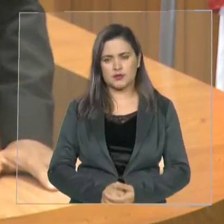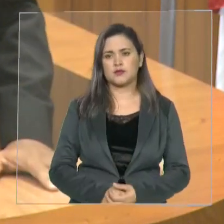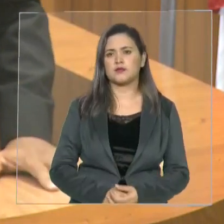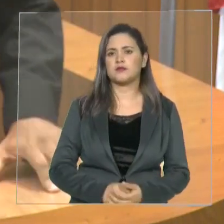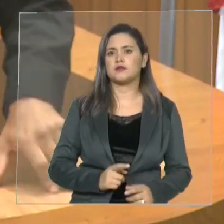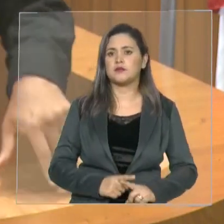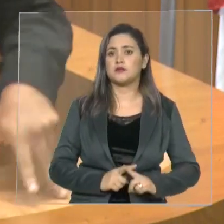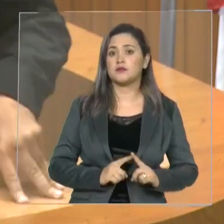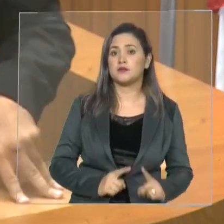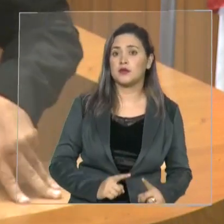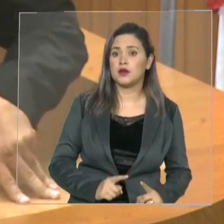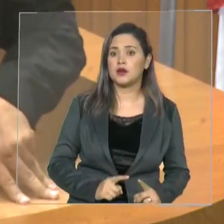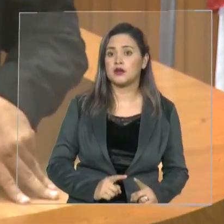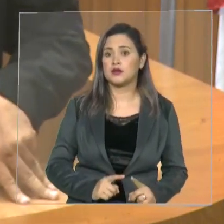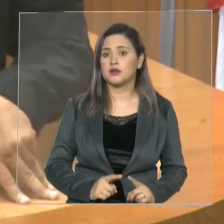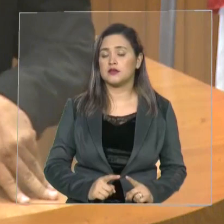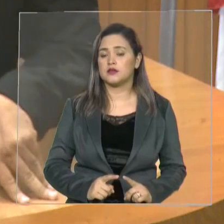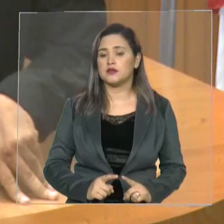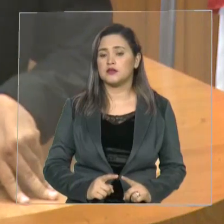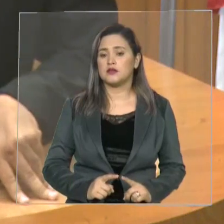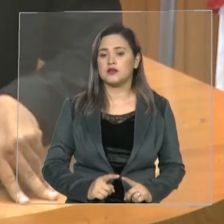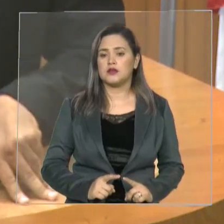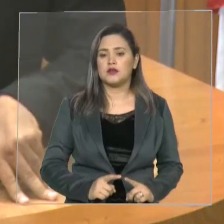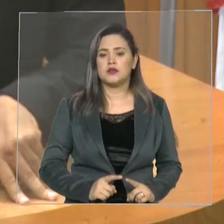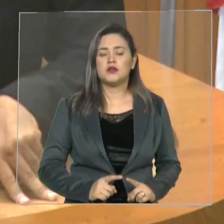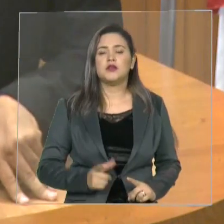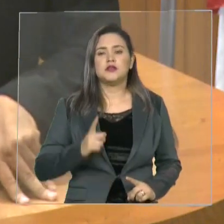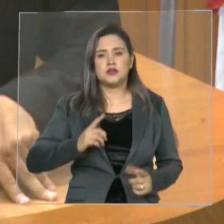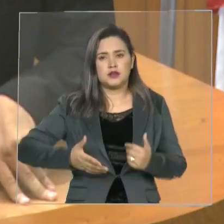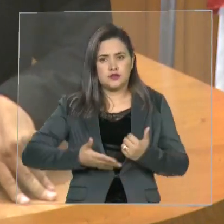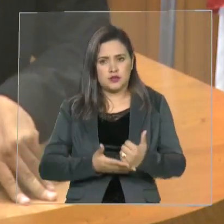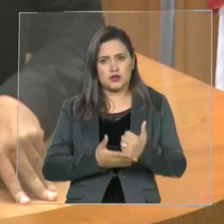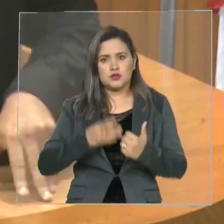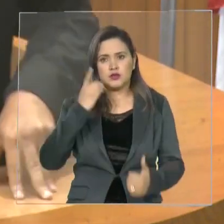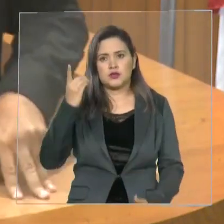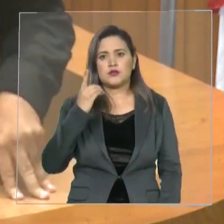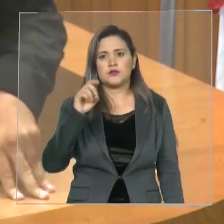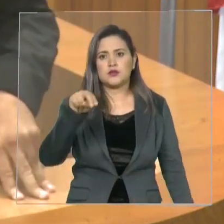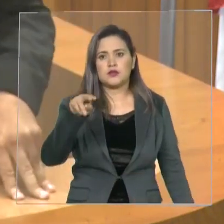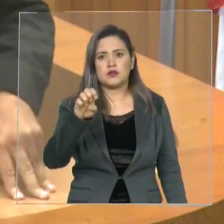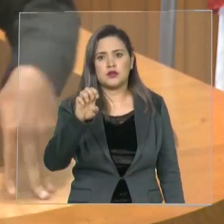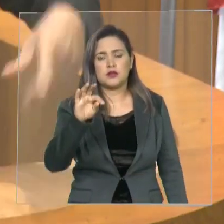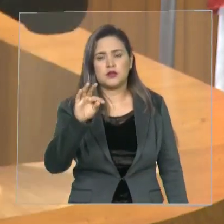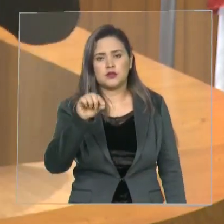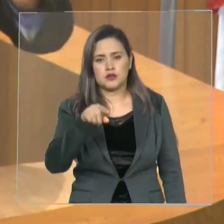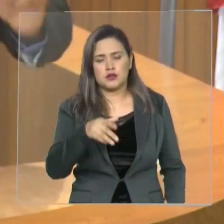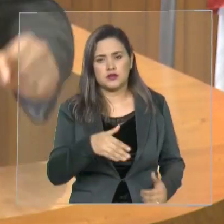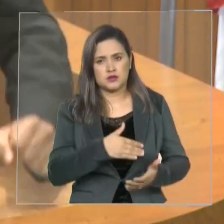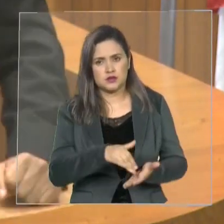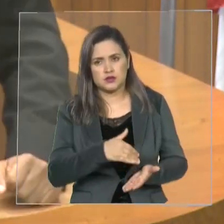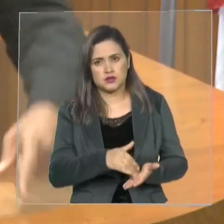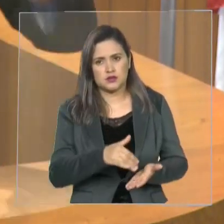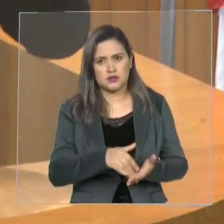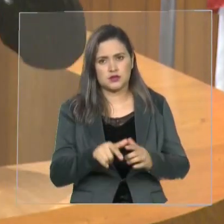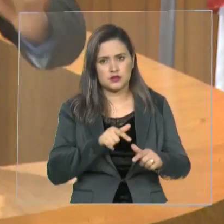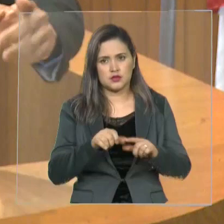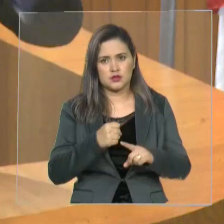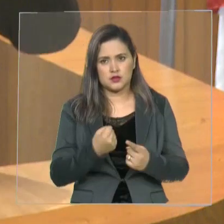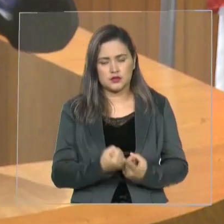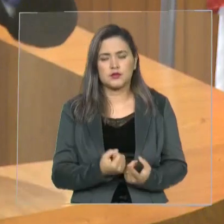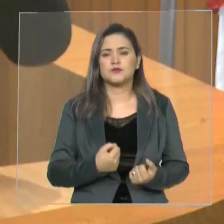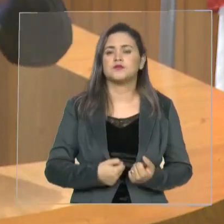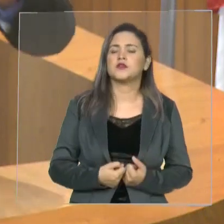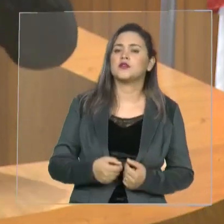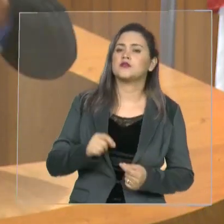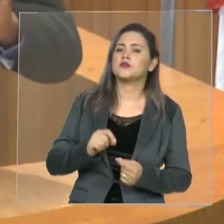eu botei a emenda, diga-se passagem, com a ajuda do deputado Neto, quando foi secretário de Ação Social, para se criar, se construir a